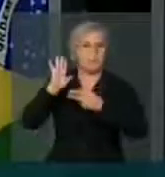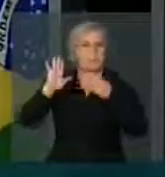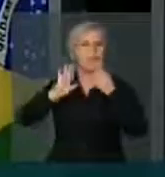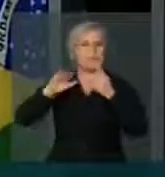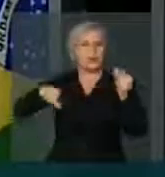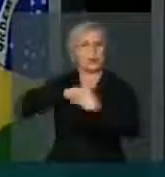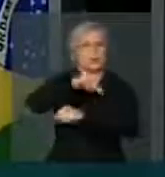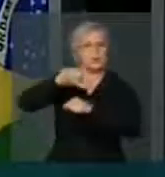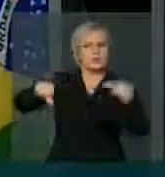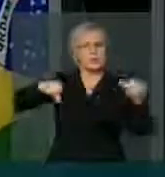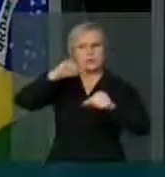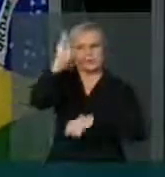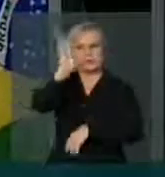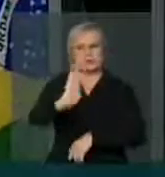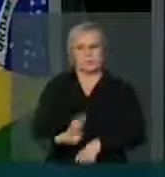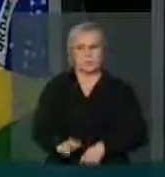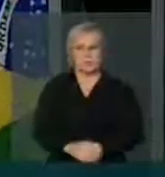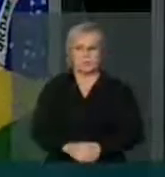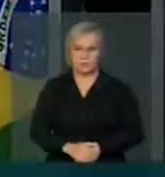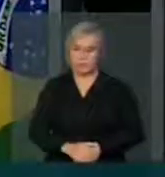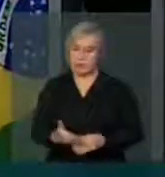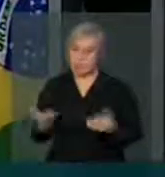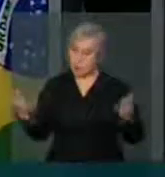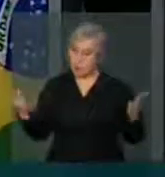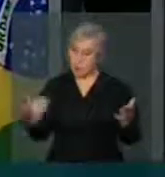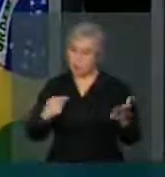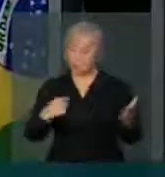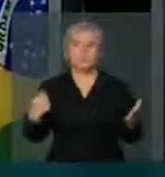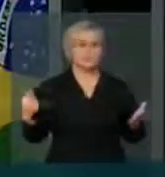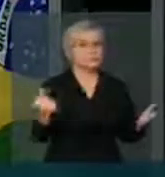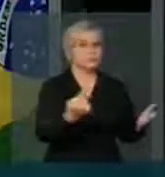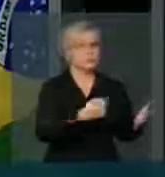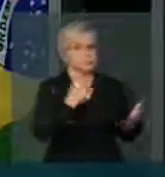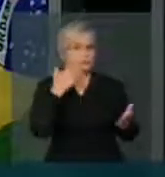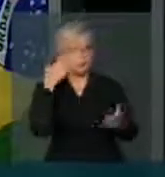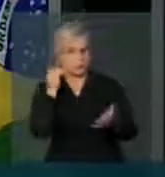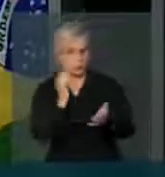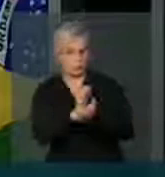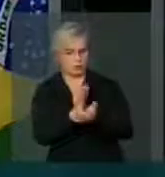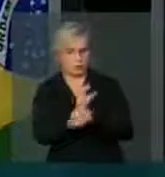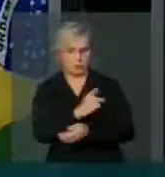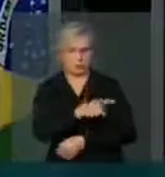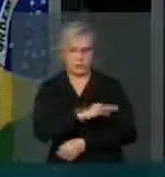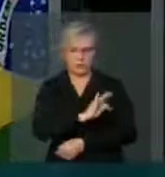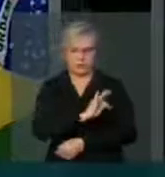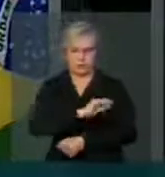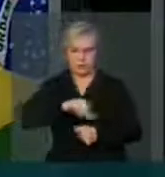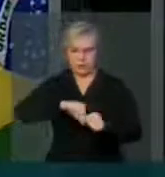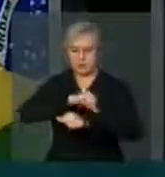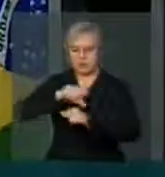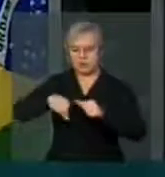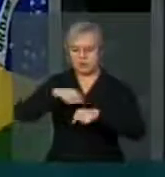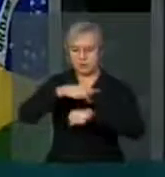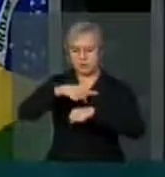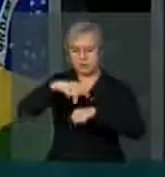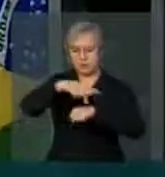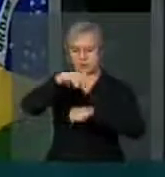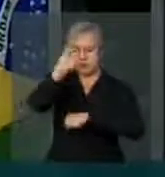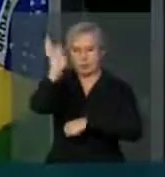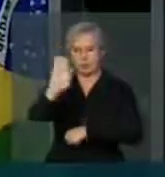Brasil. Hoje todos nós sabemos que o Partido dos Trabalhadores transformou